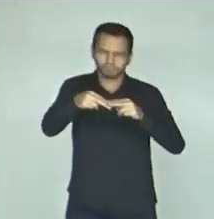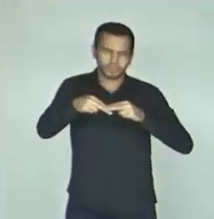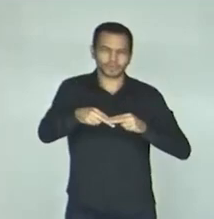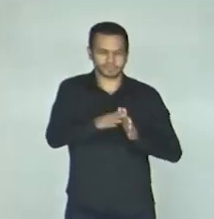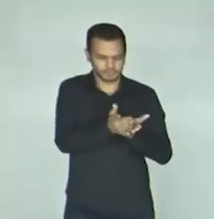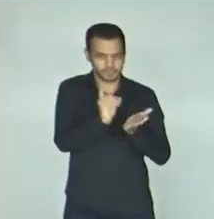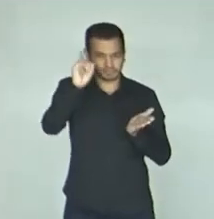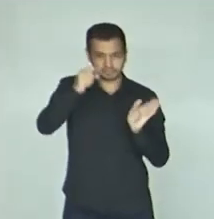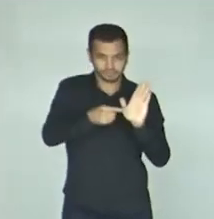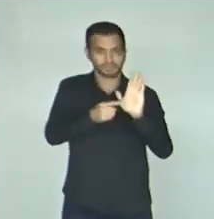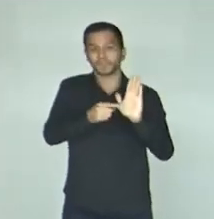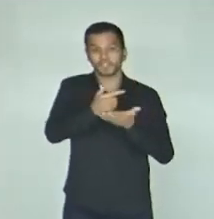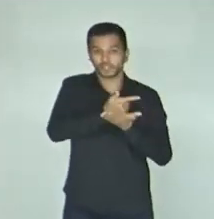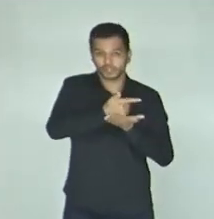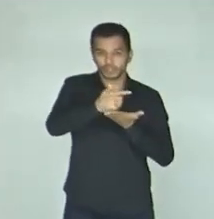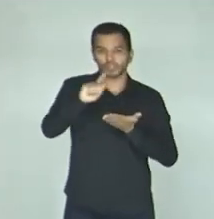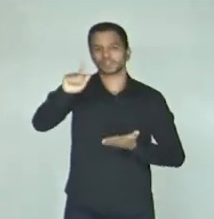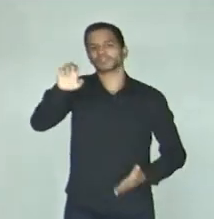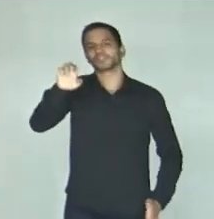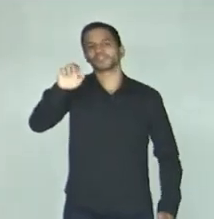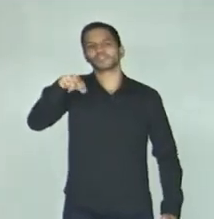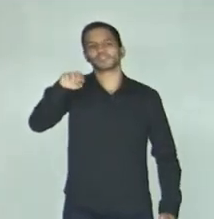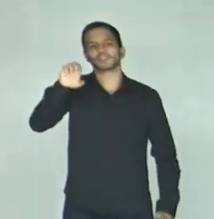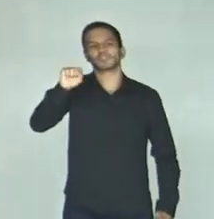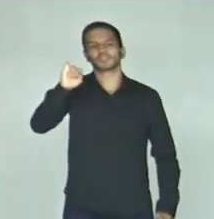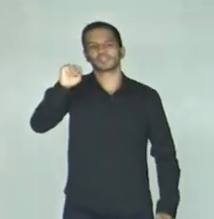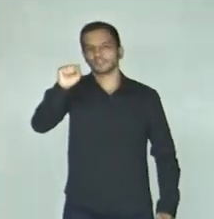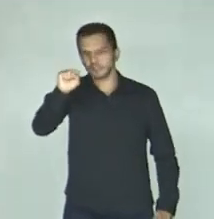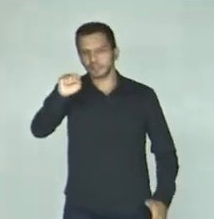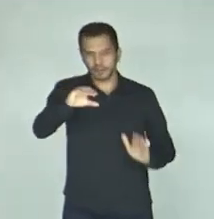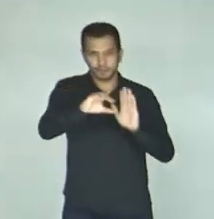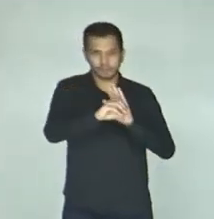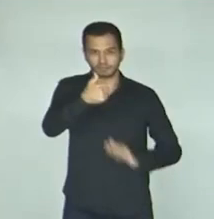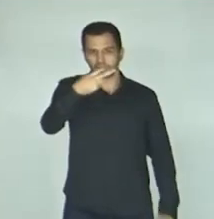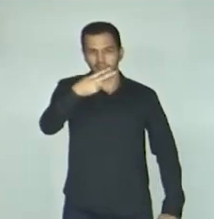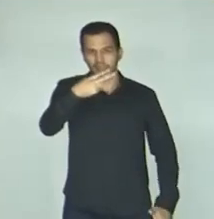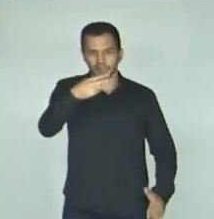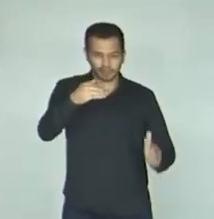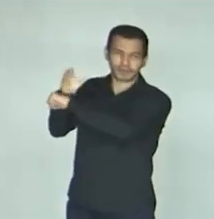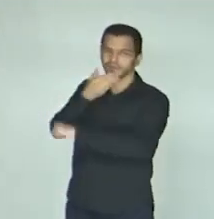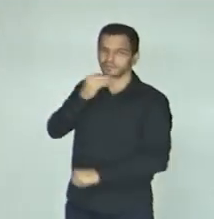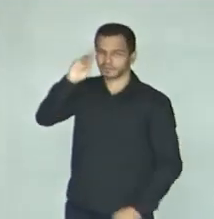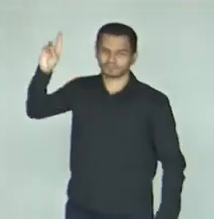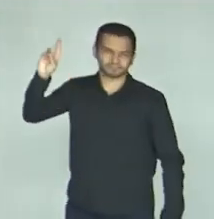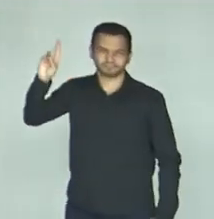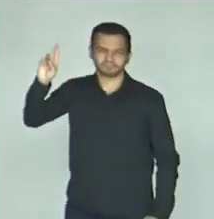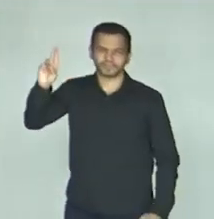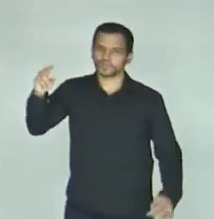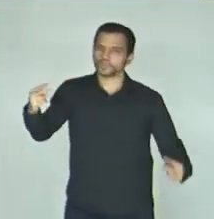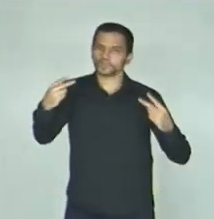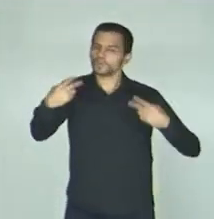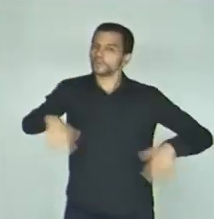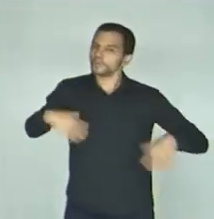Gênesis Capítulo 13 e nós vamos ver do verso 1 ao verso 13 Gente